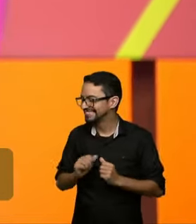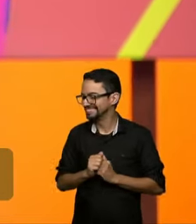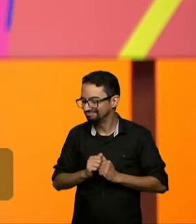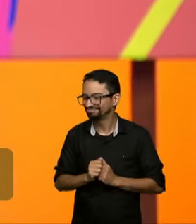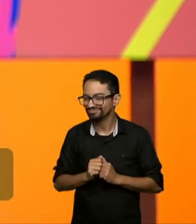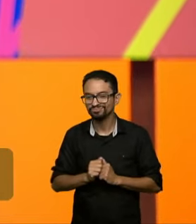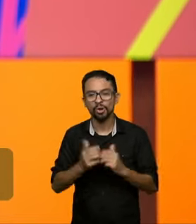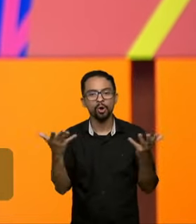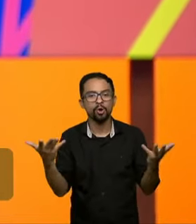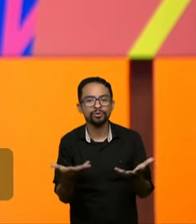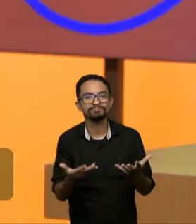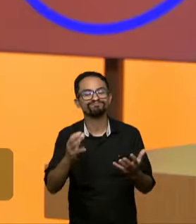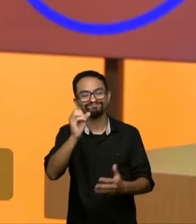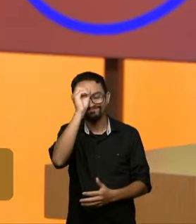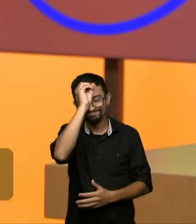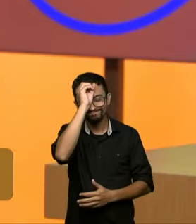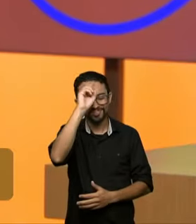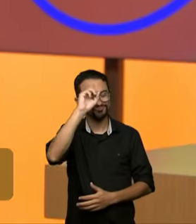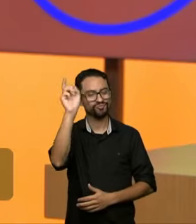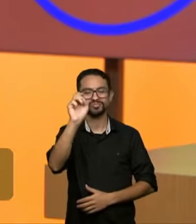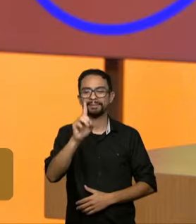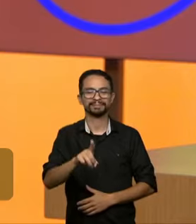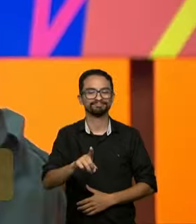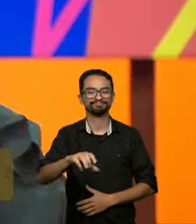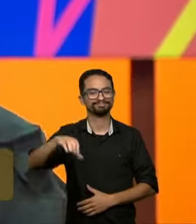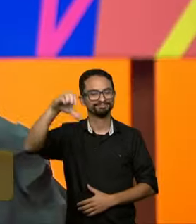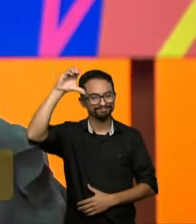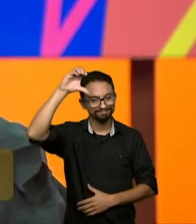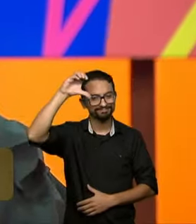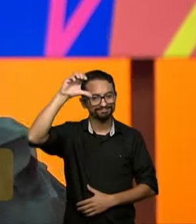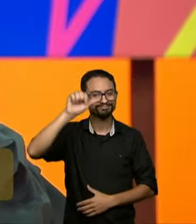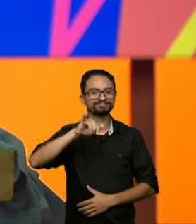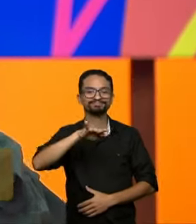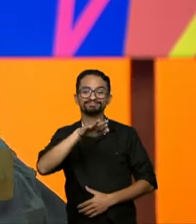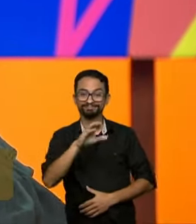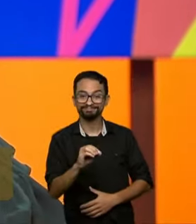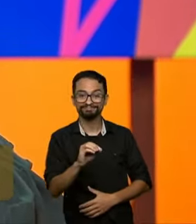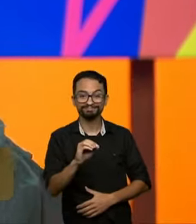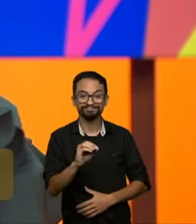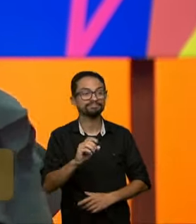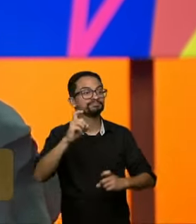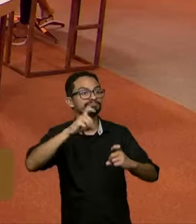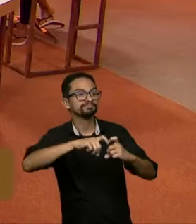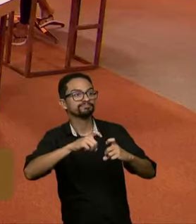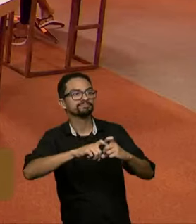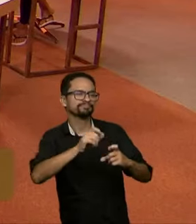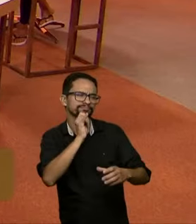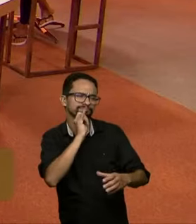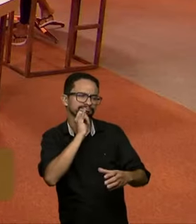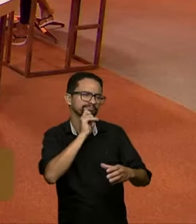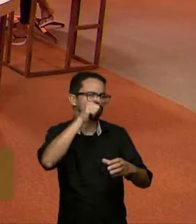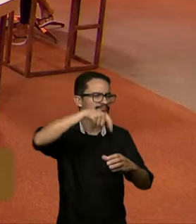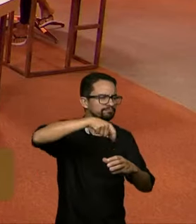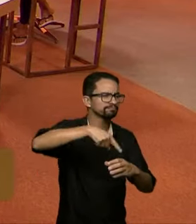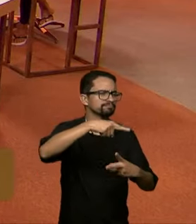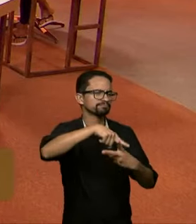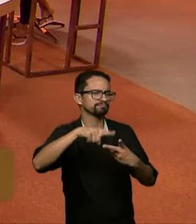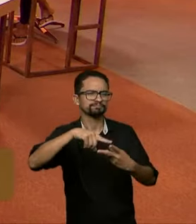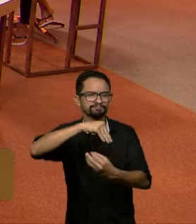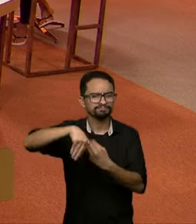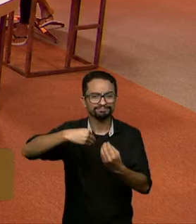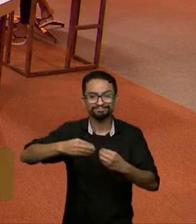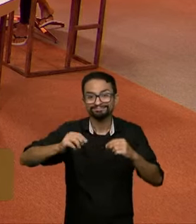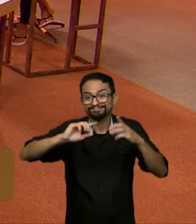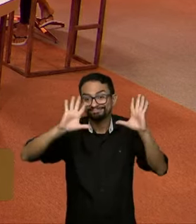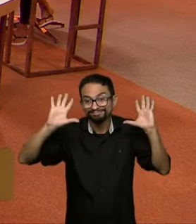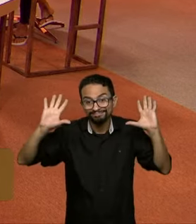Então, hoje, a gente não sabe. Hoje, é empírico. Sim, o médico claro, vai claro. Dizer duas gotas, cinco gotas, mistura com isso.